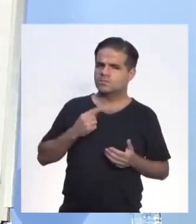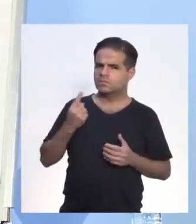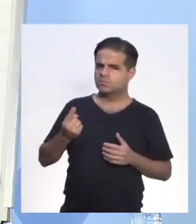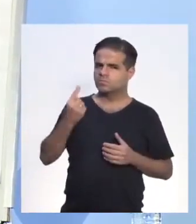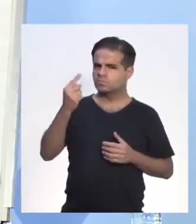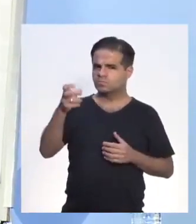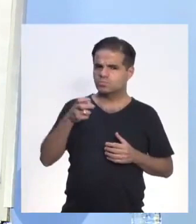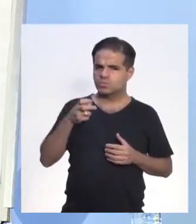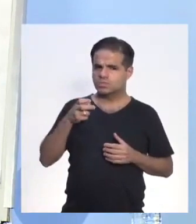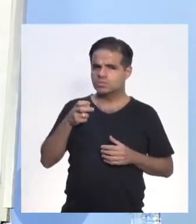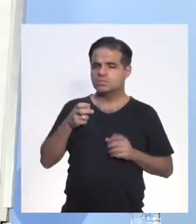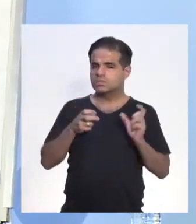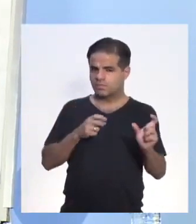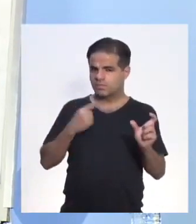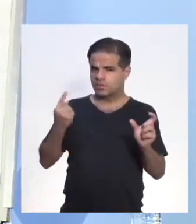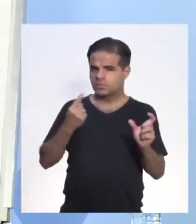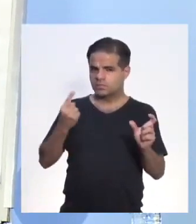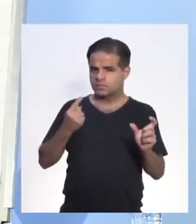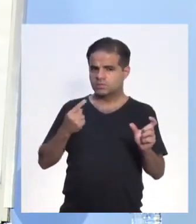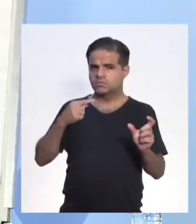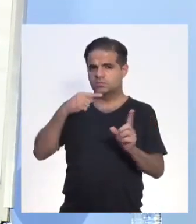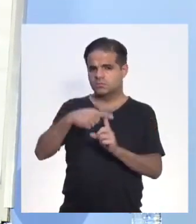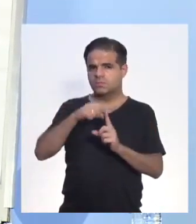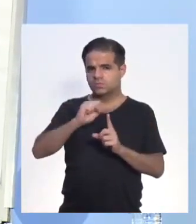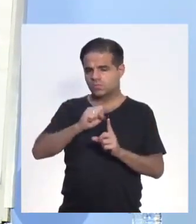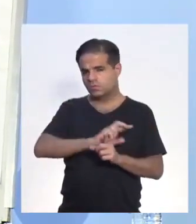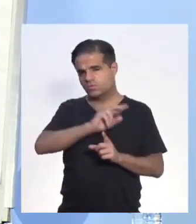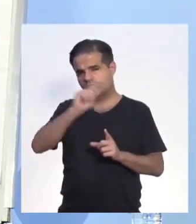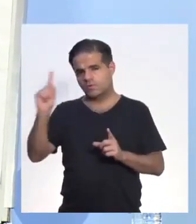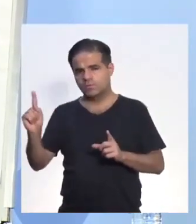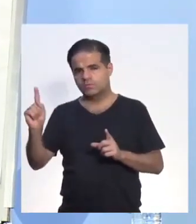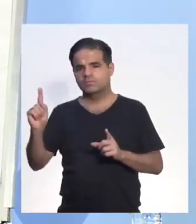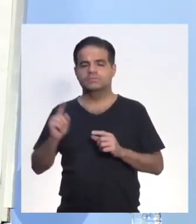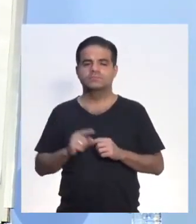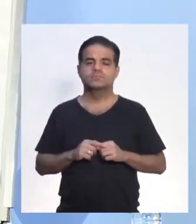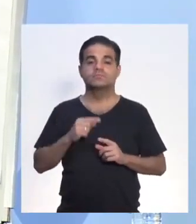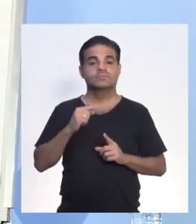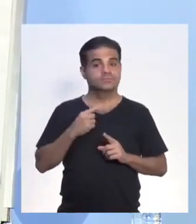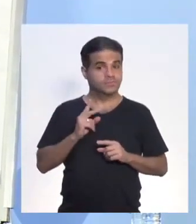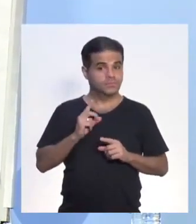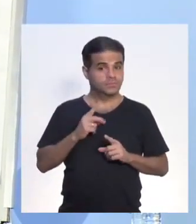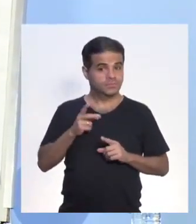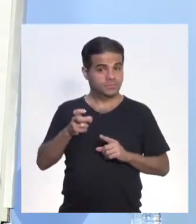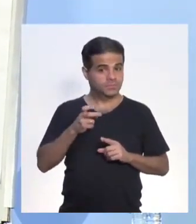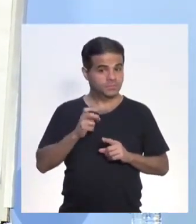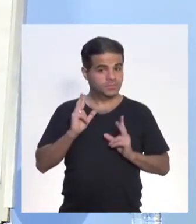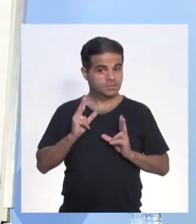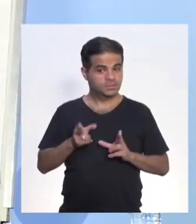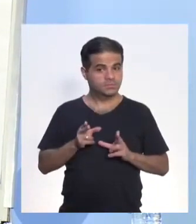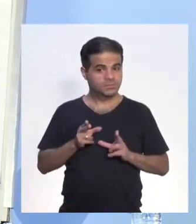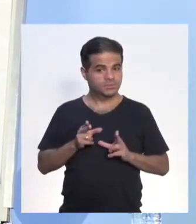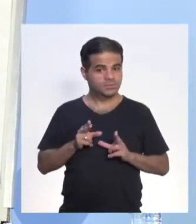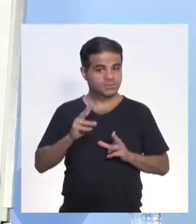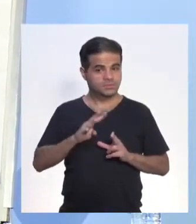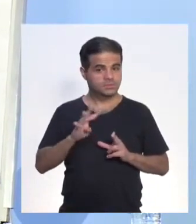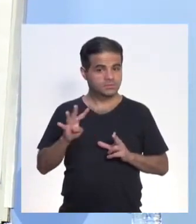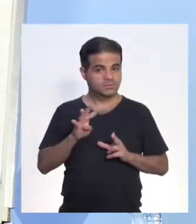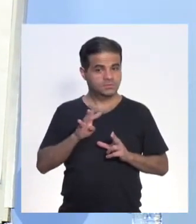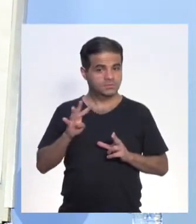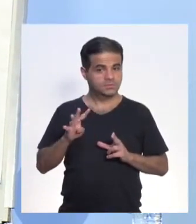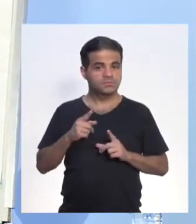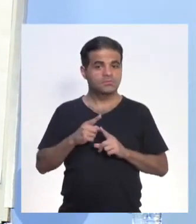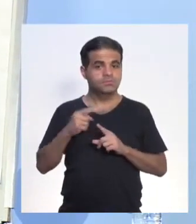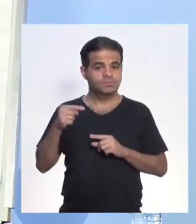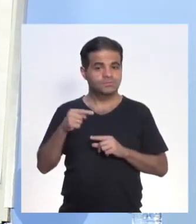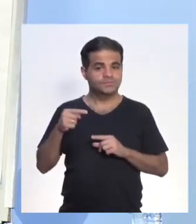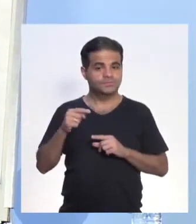com x. Então, ele vai ficar sozinho e esse mais 8 vai pular para o outro lado. Então, 12x é igual 44